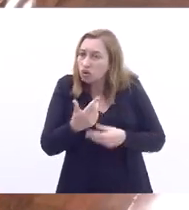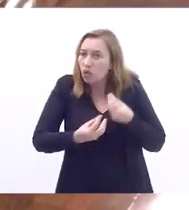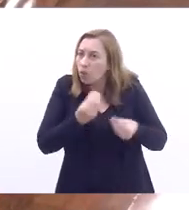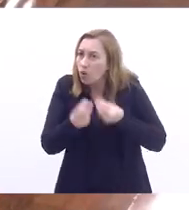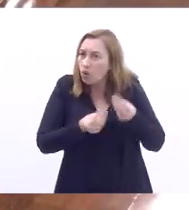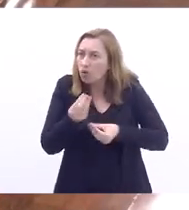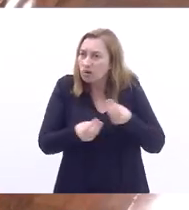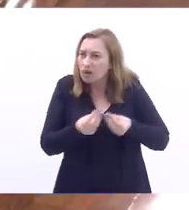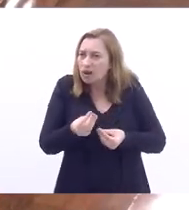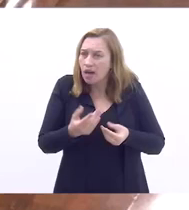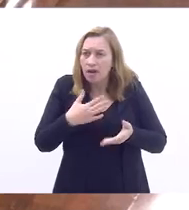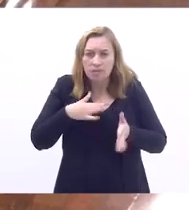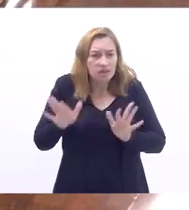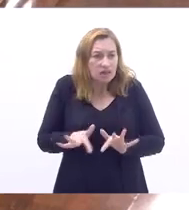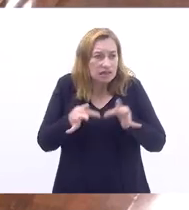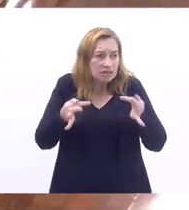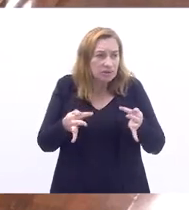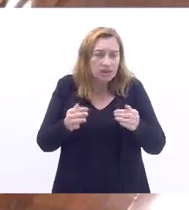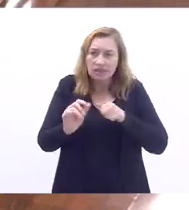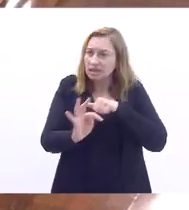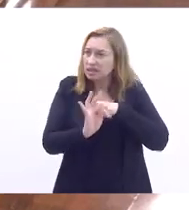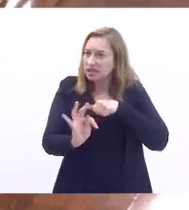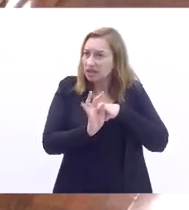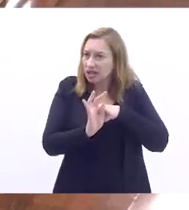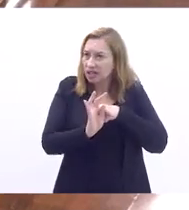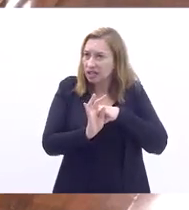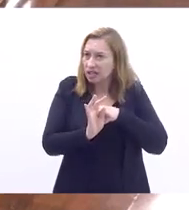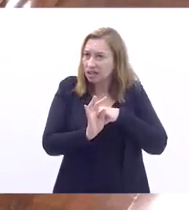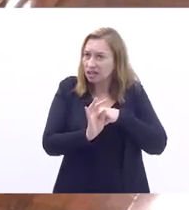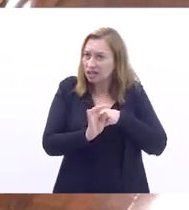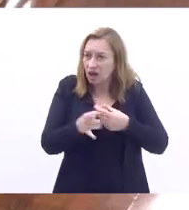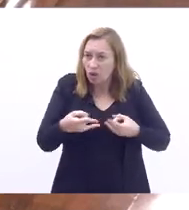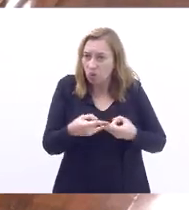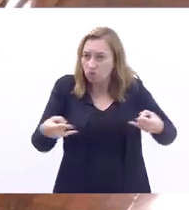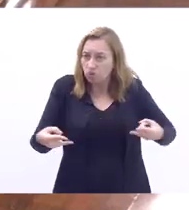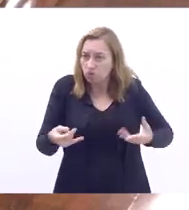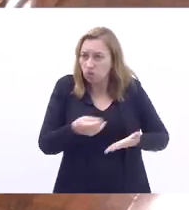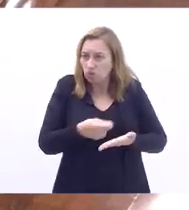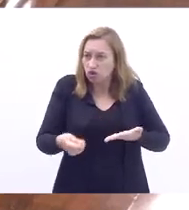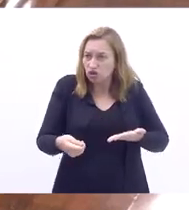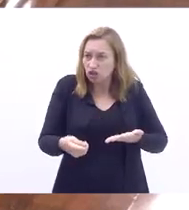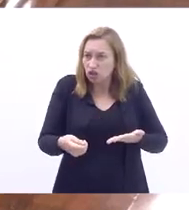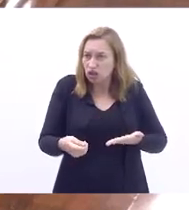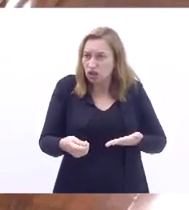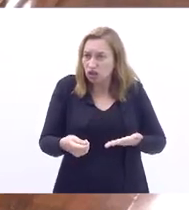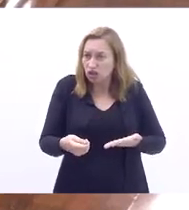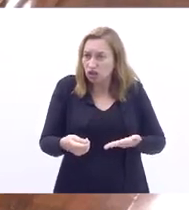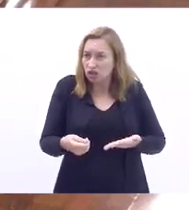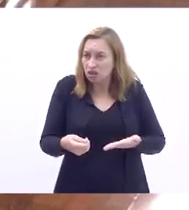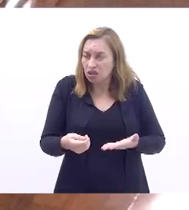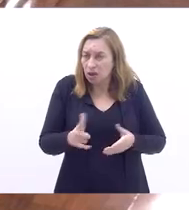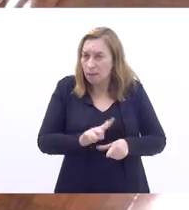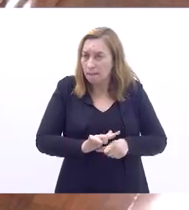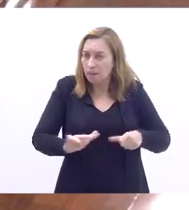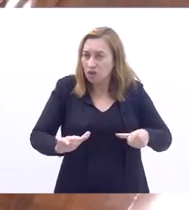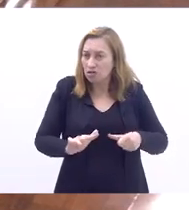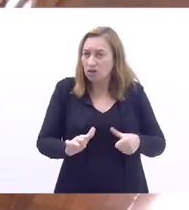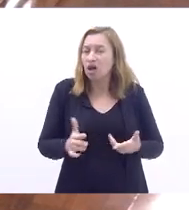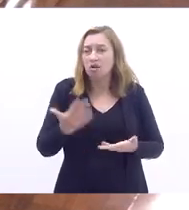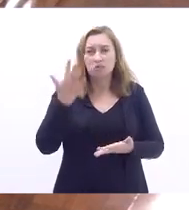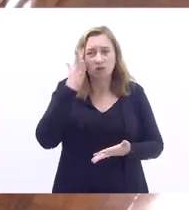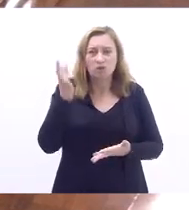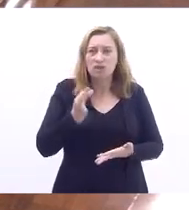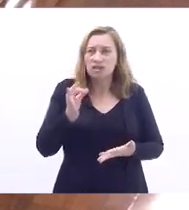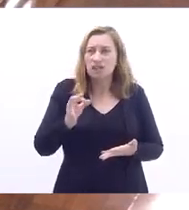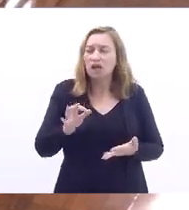para para mim a simplicidade de técnico é um cheque em branco eu não sei qual Raul que vai estar não sei qual é o governador que